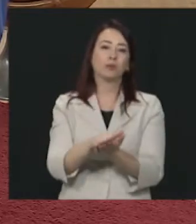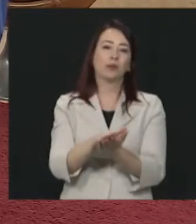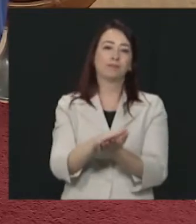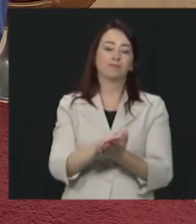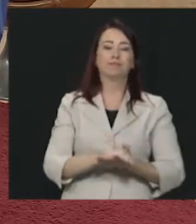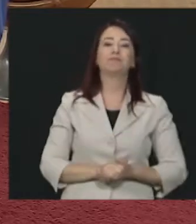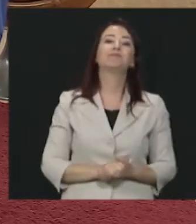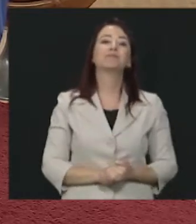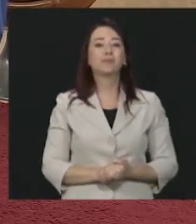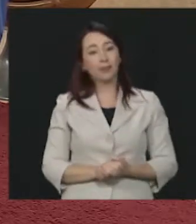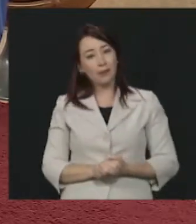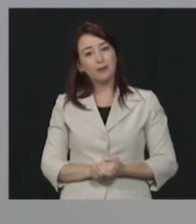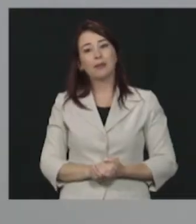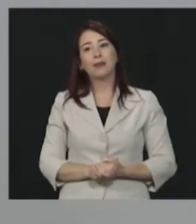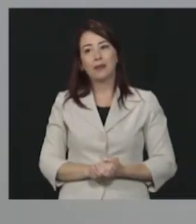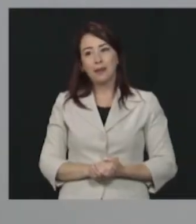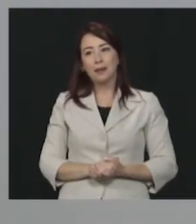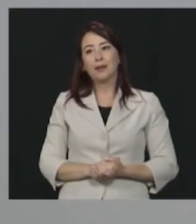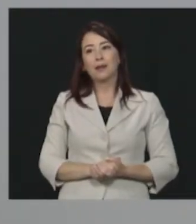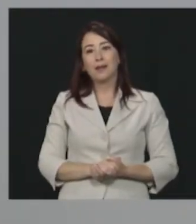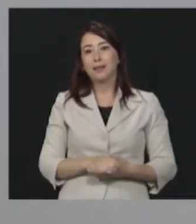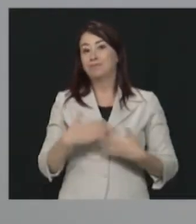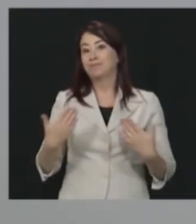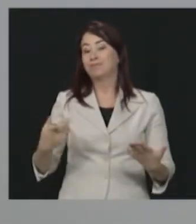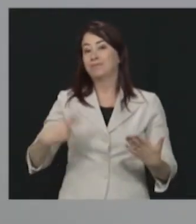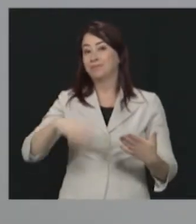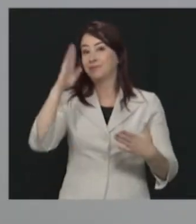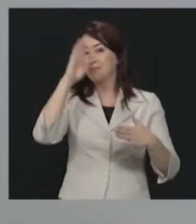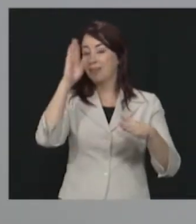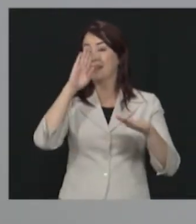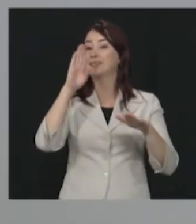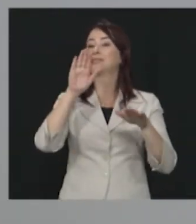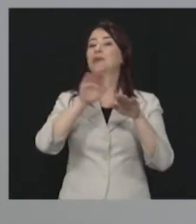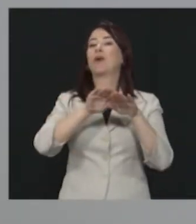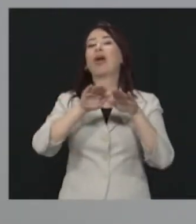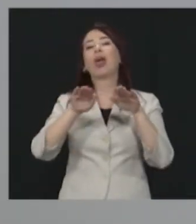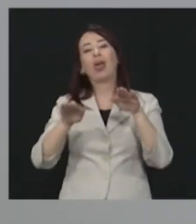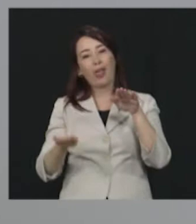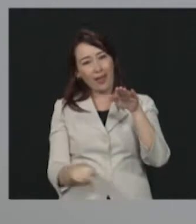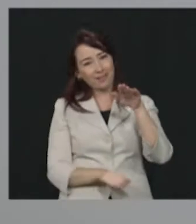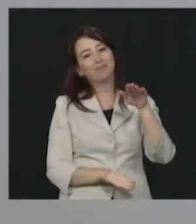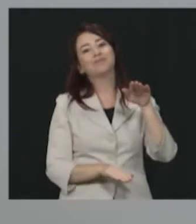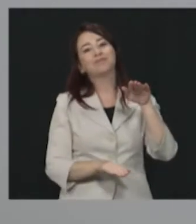está isso? Nós estamos aquém. Imagino, né?